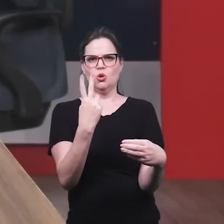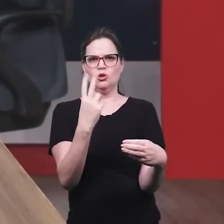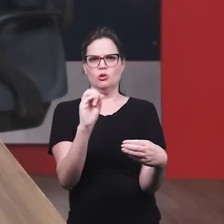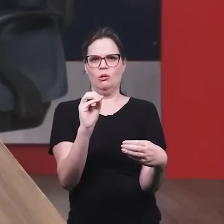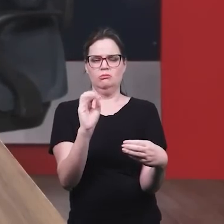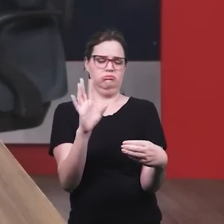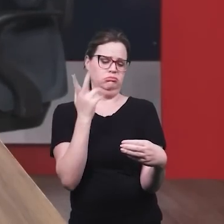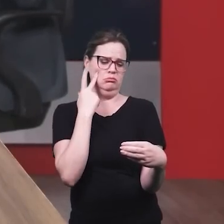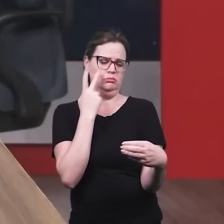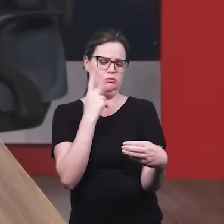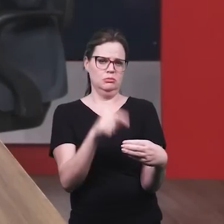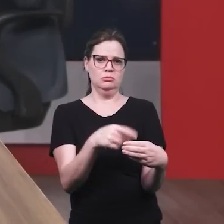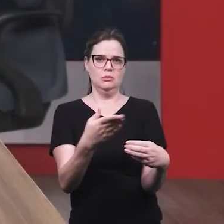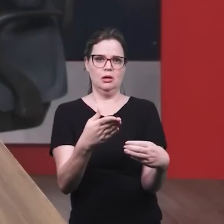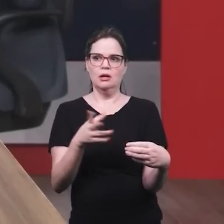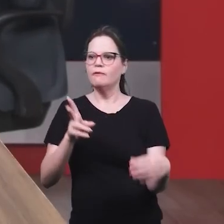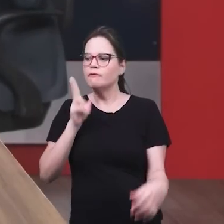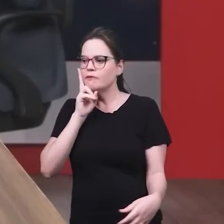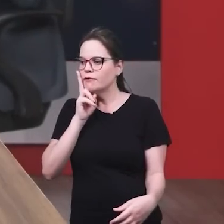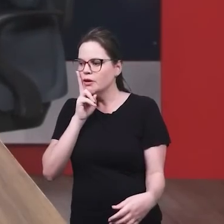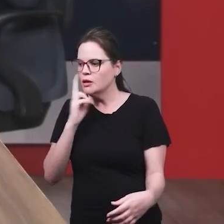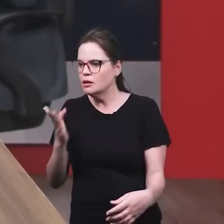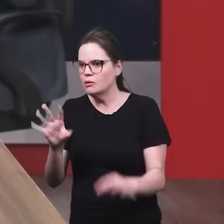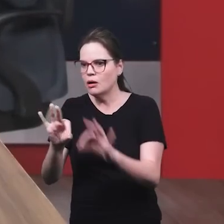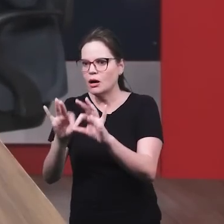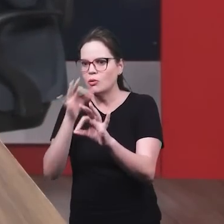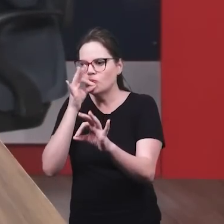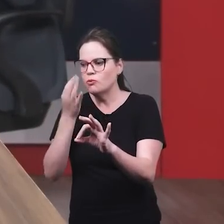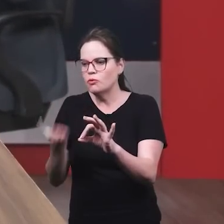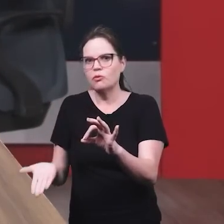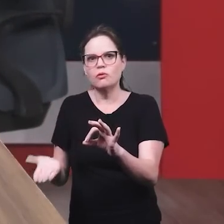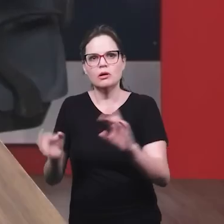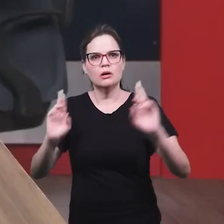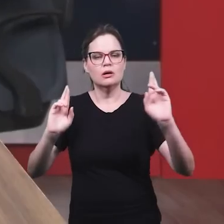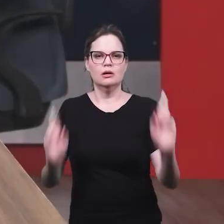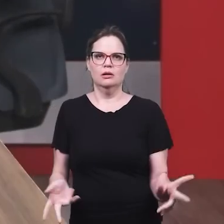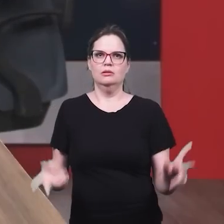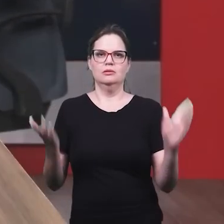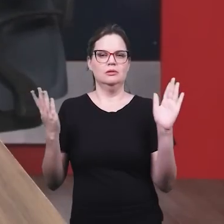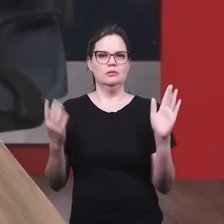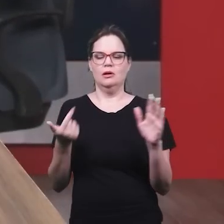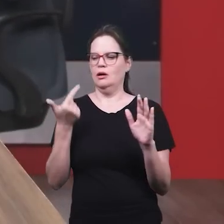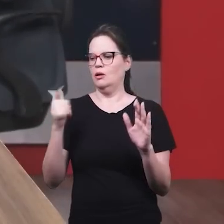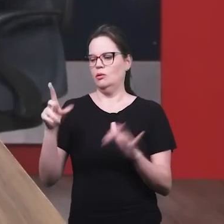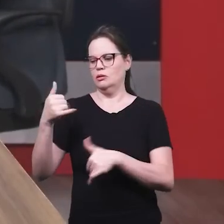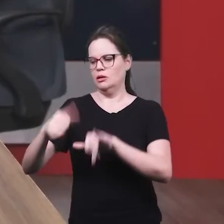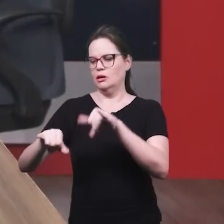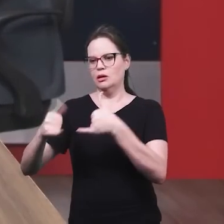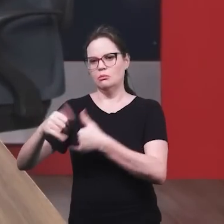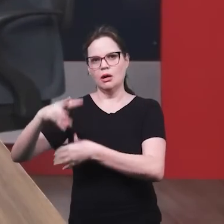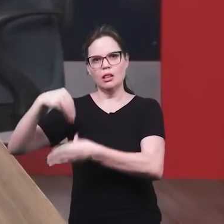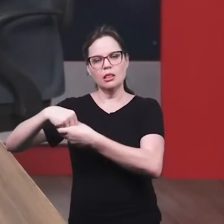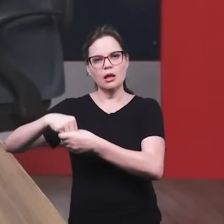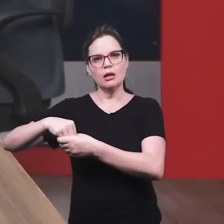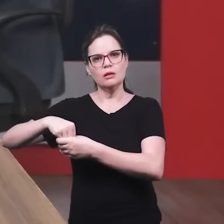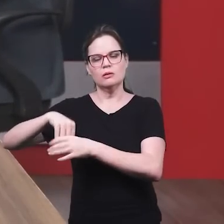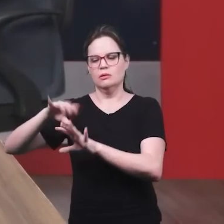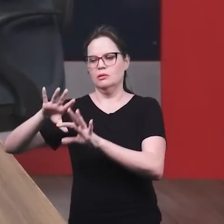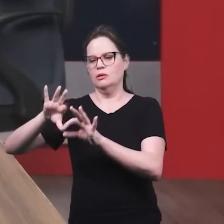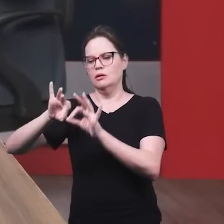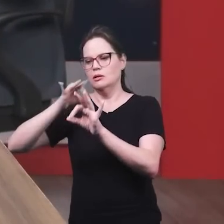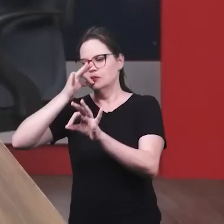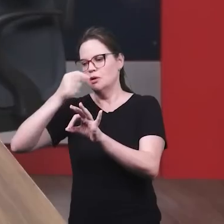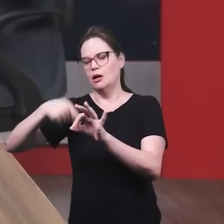e conforme o professor ele trouxe para nós, as outras composições químicas que estão presentes no vinho. Então